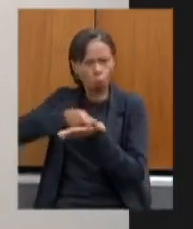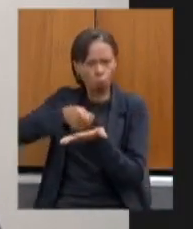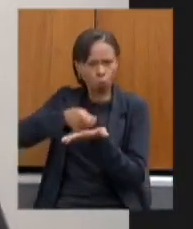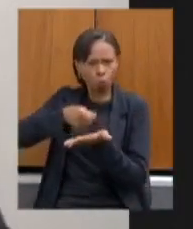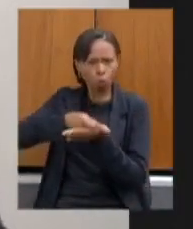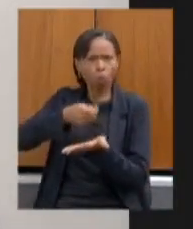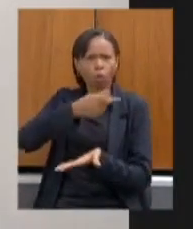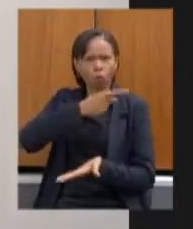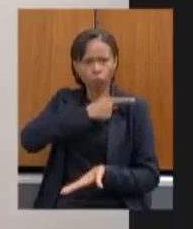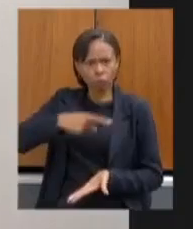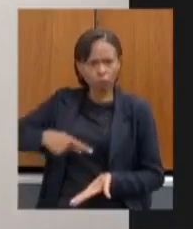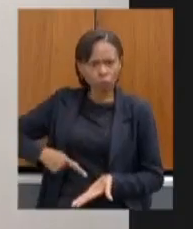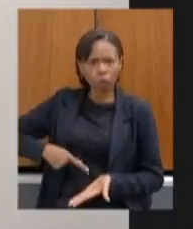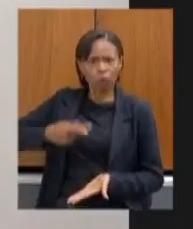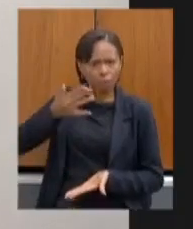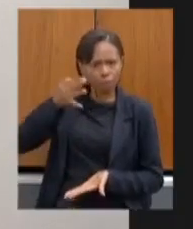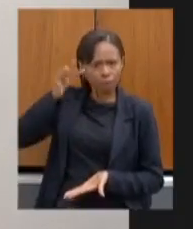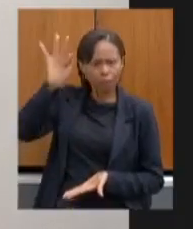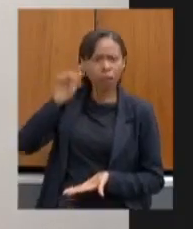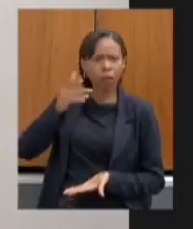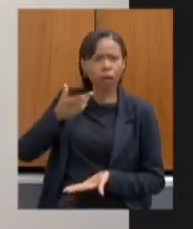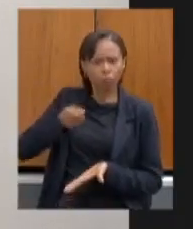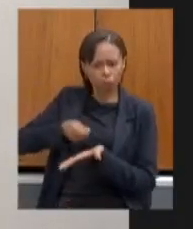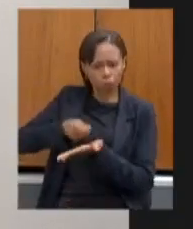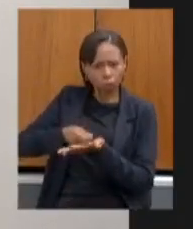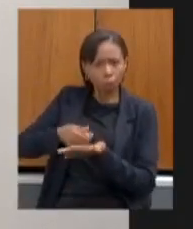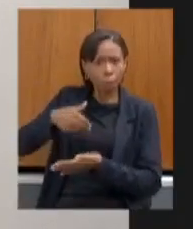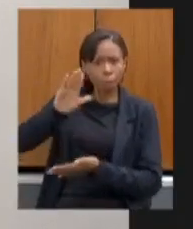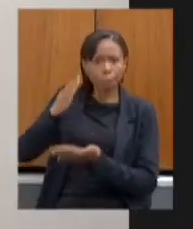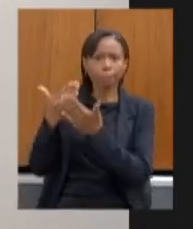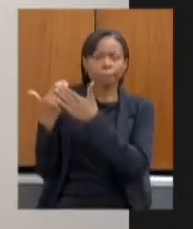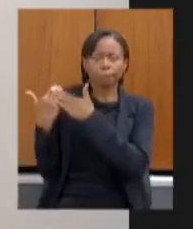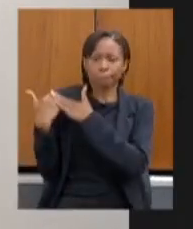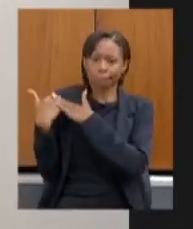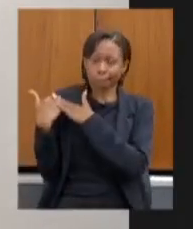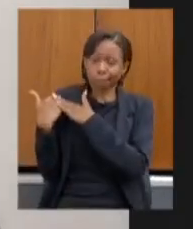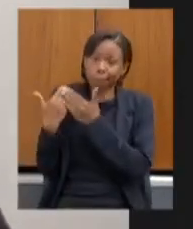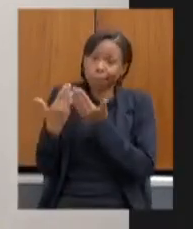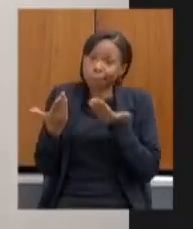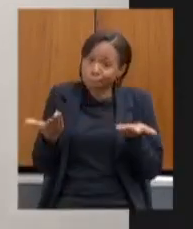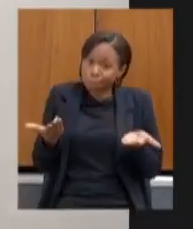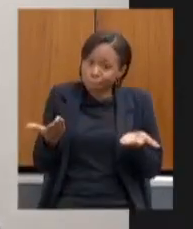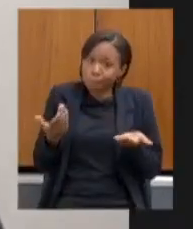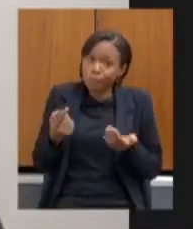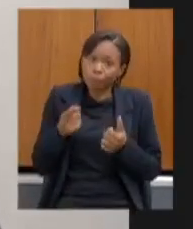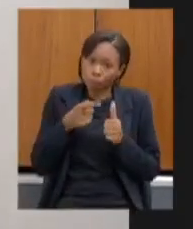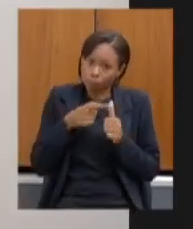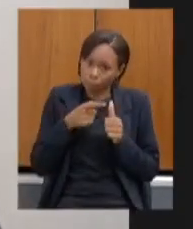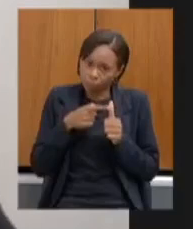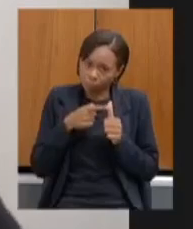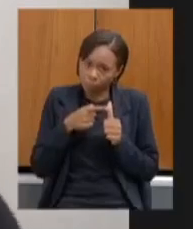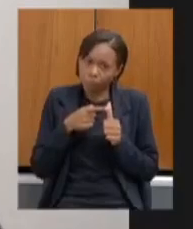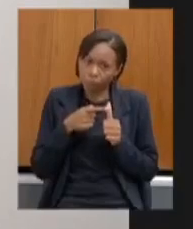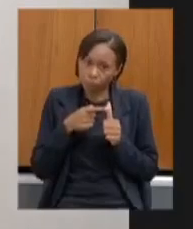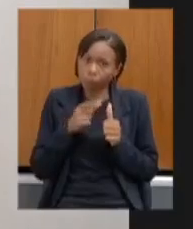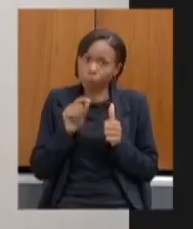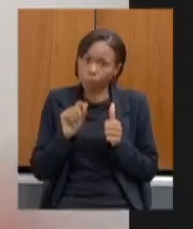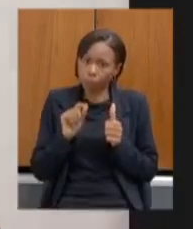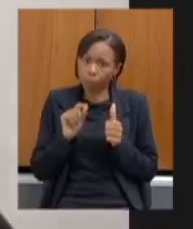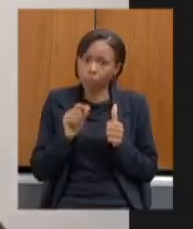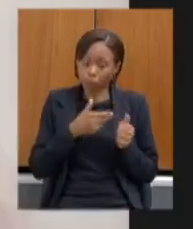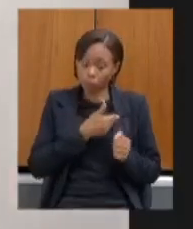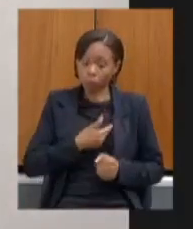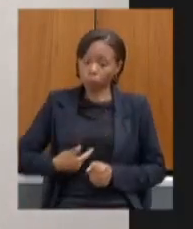uma coordenação e uma responsabilidade maiores. Então, a primeira questão é essa, a preparação do Estado